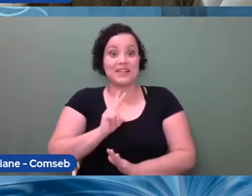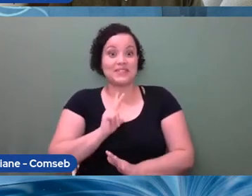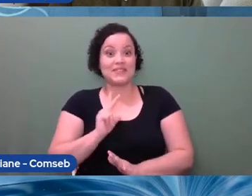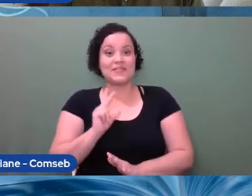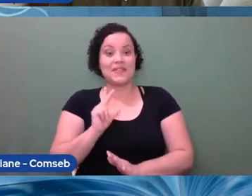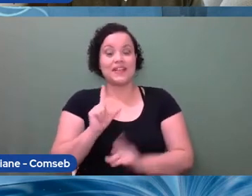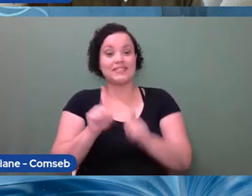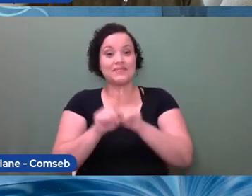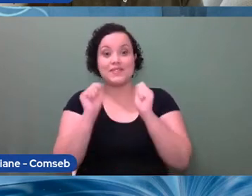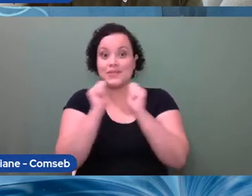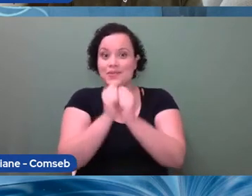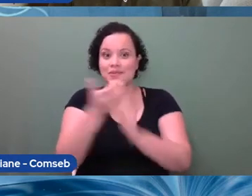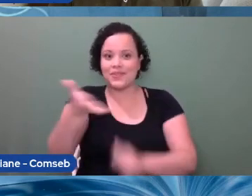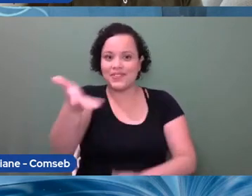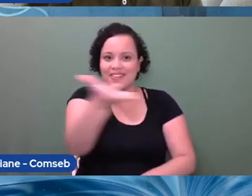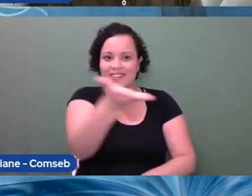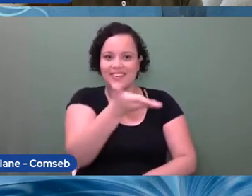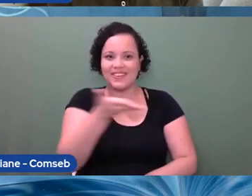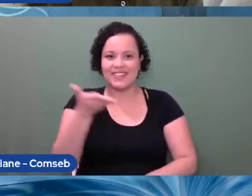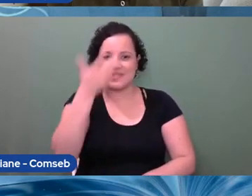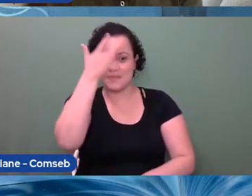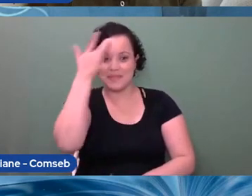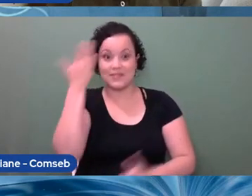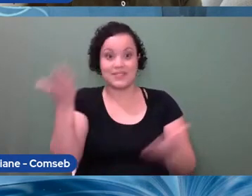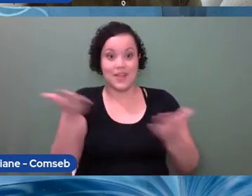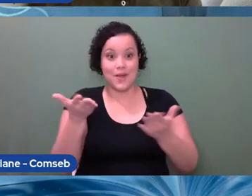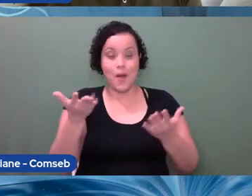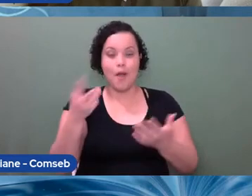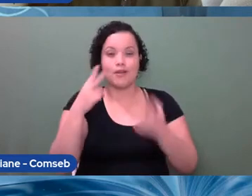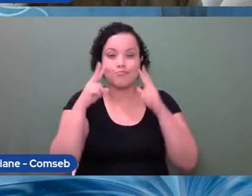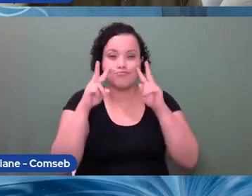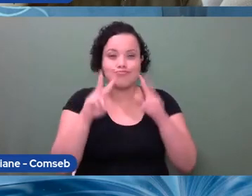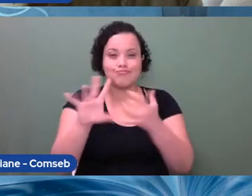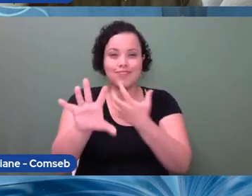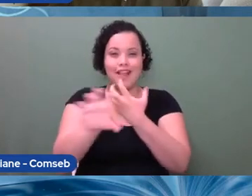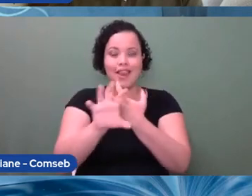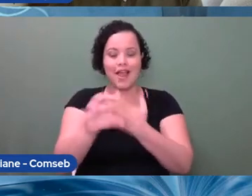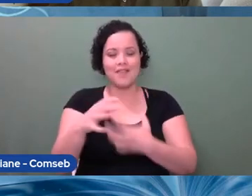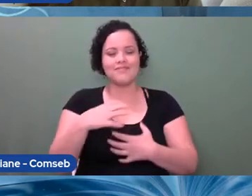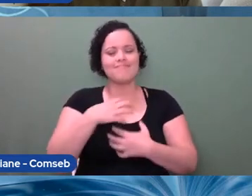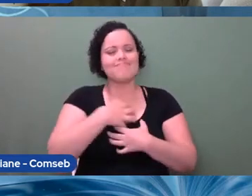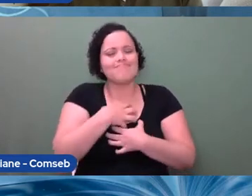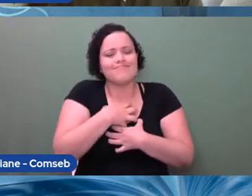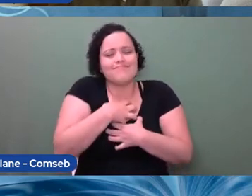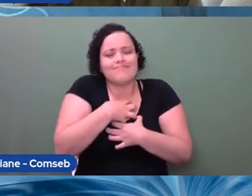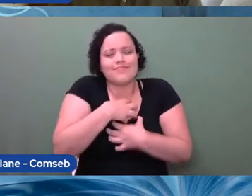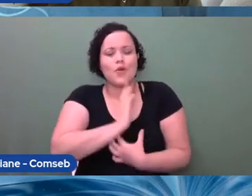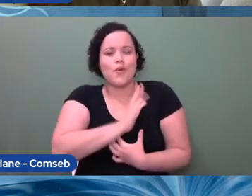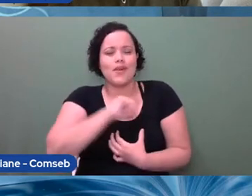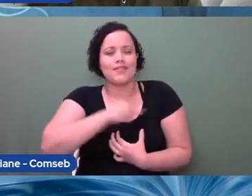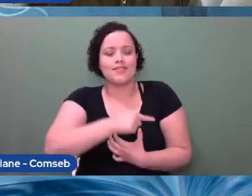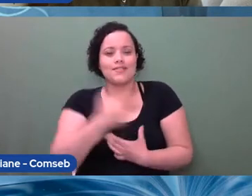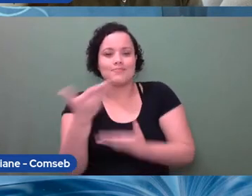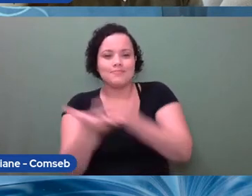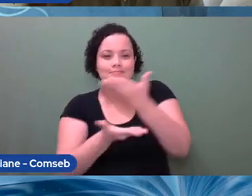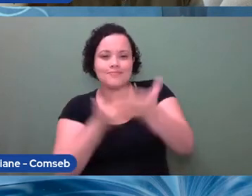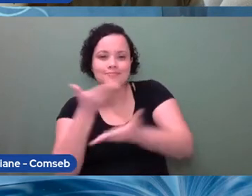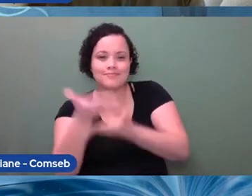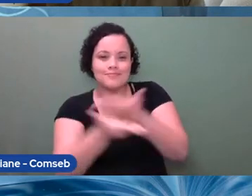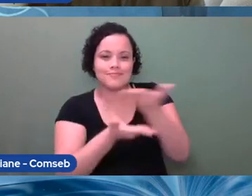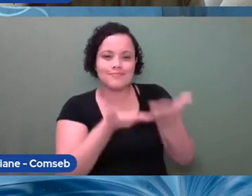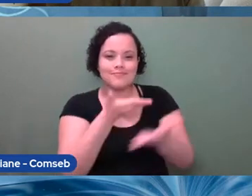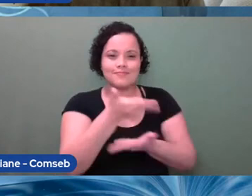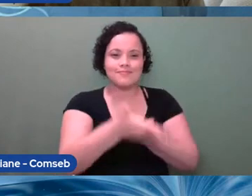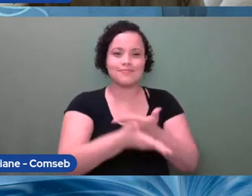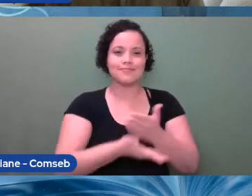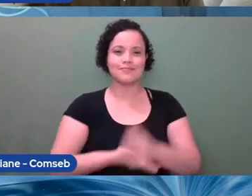internautas, com quem nós esperamos interagir do fundo do coração nos próximos minutos.